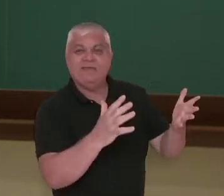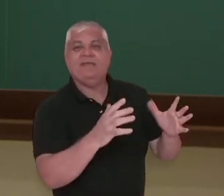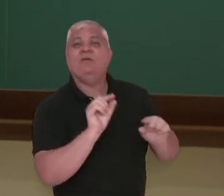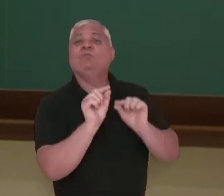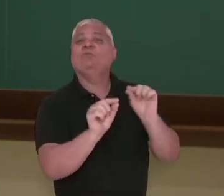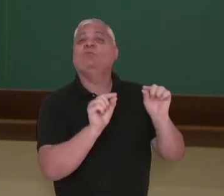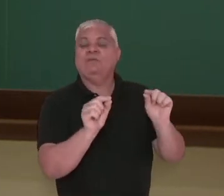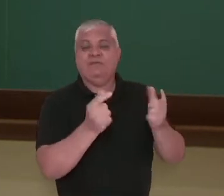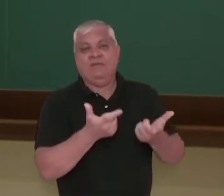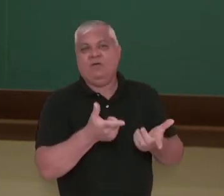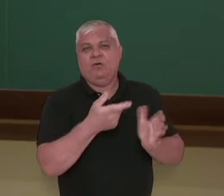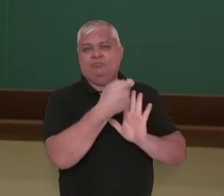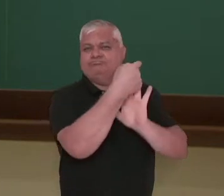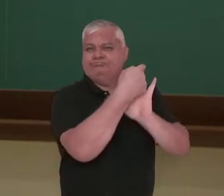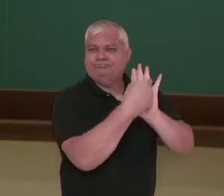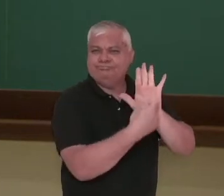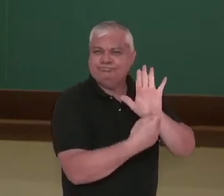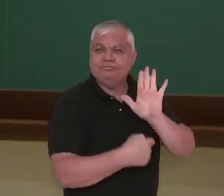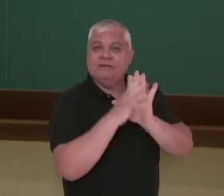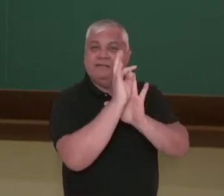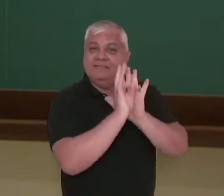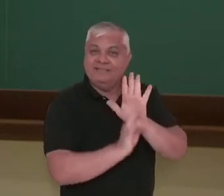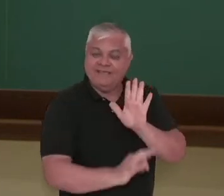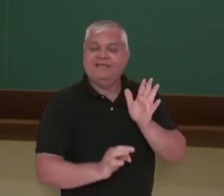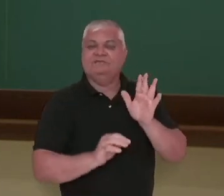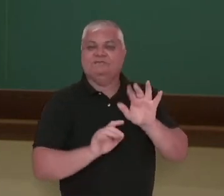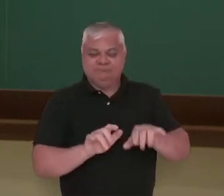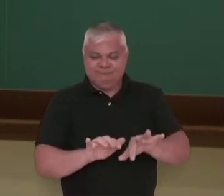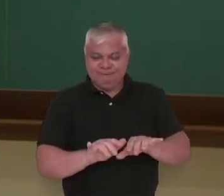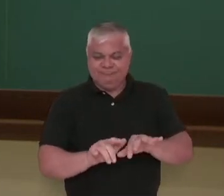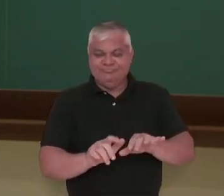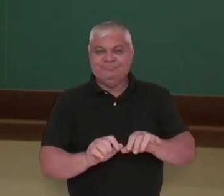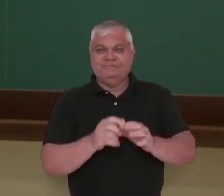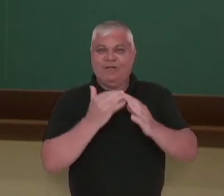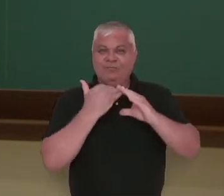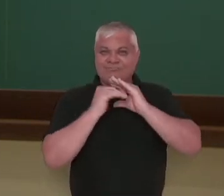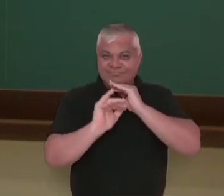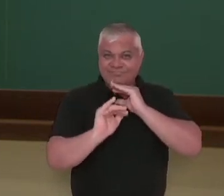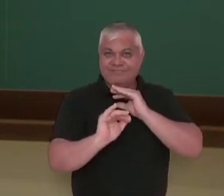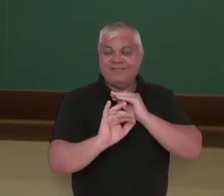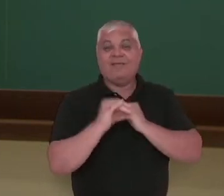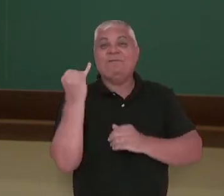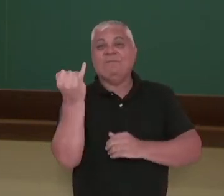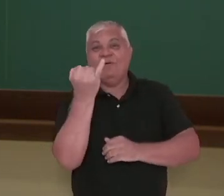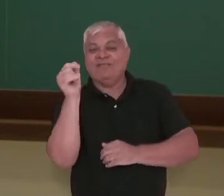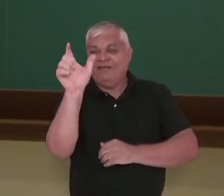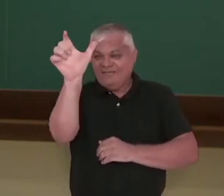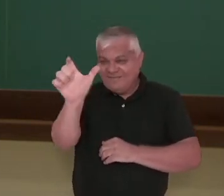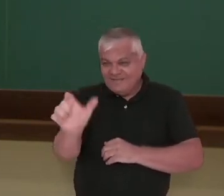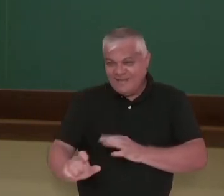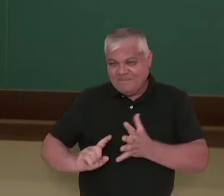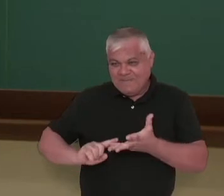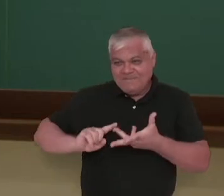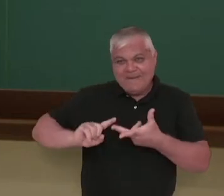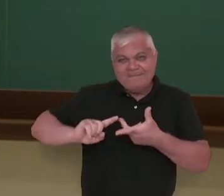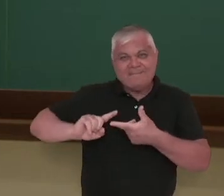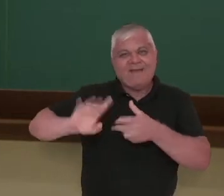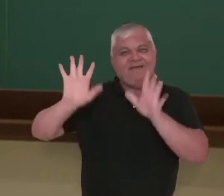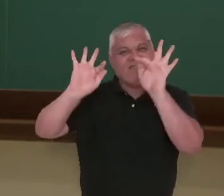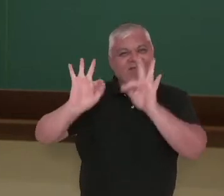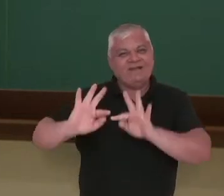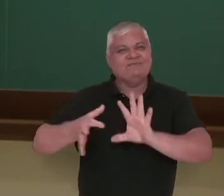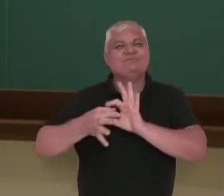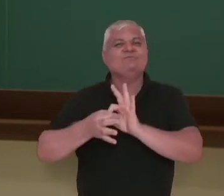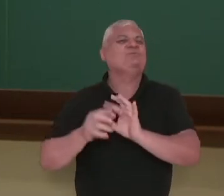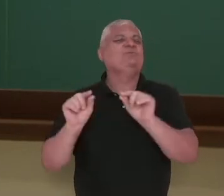aí escreve um texto numa rede social fazendo um depoimento sobre a importância dessa pessoa, sobre os momentos felizes que passaram,